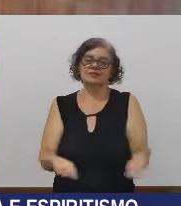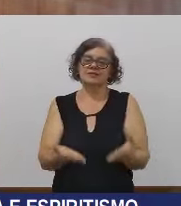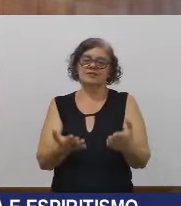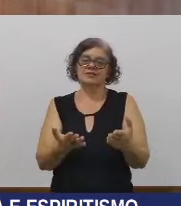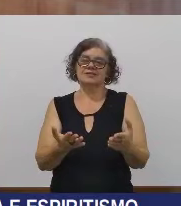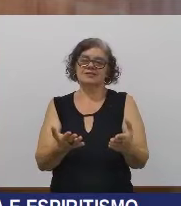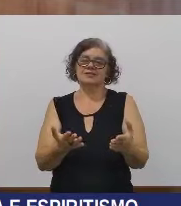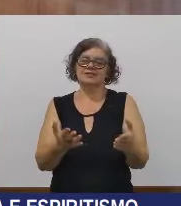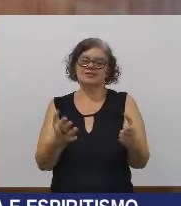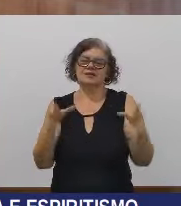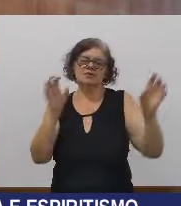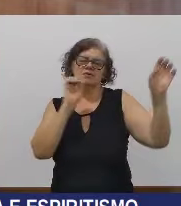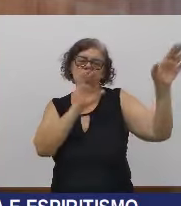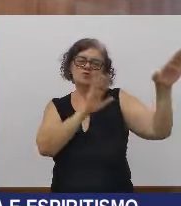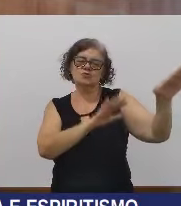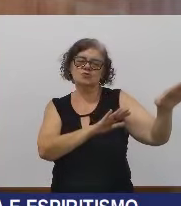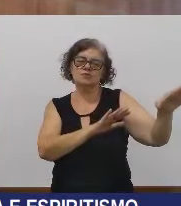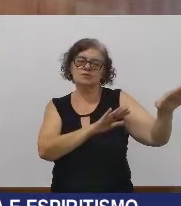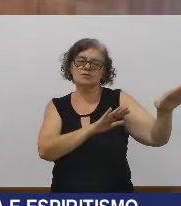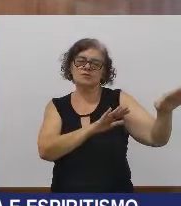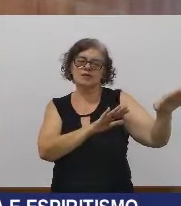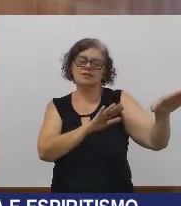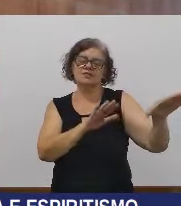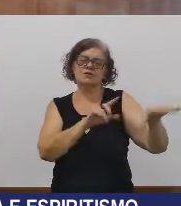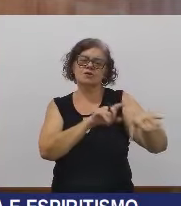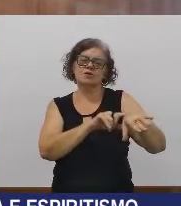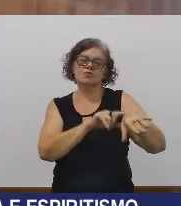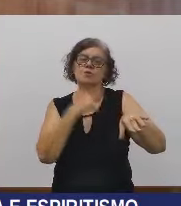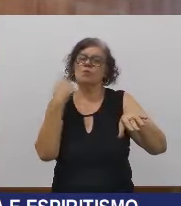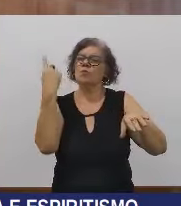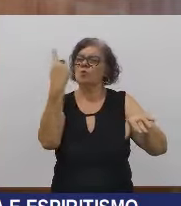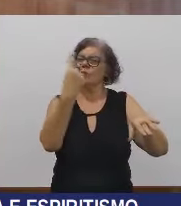nesse momento por alguns segundos.